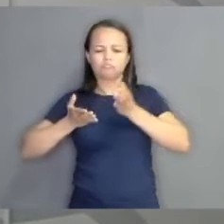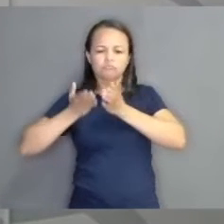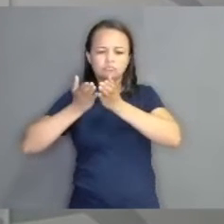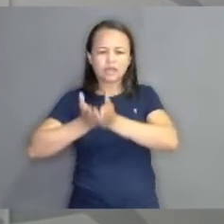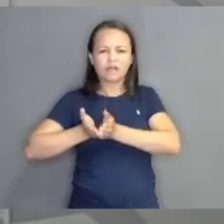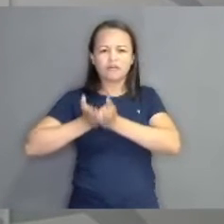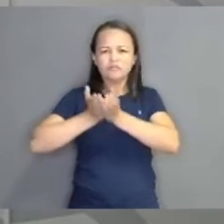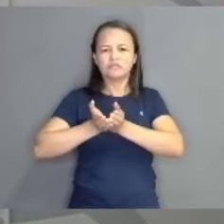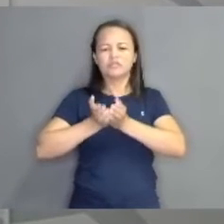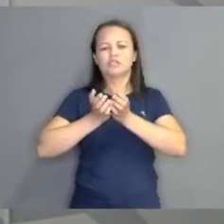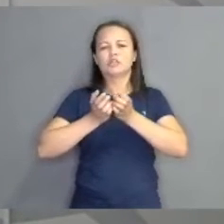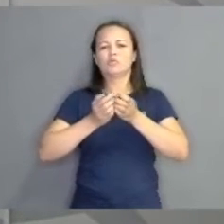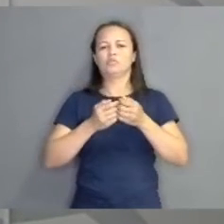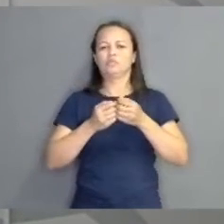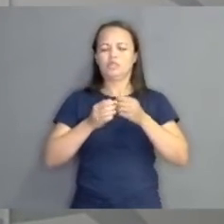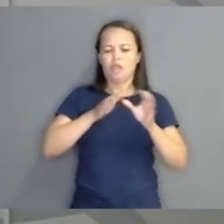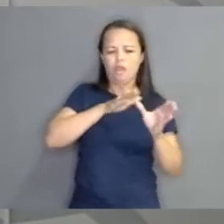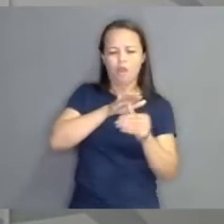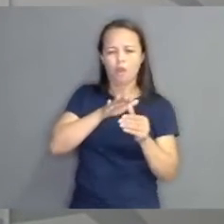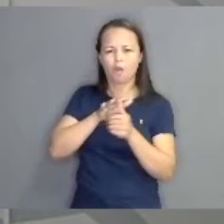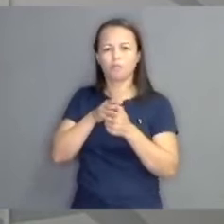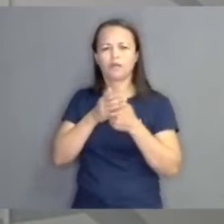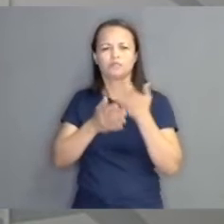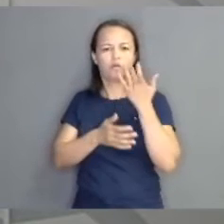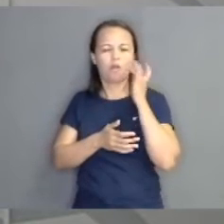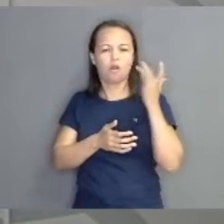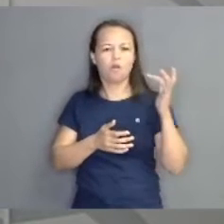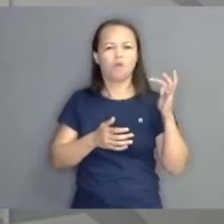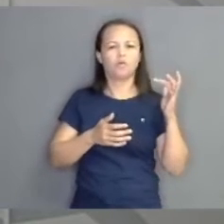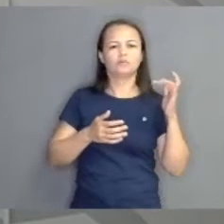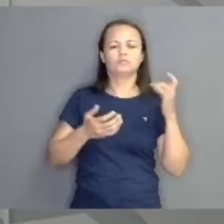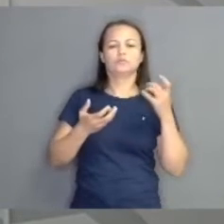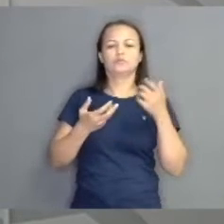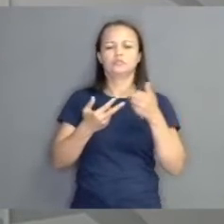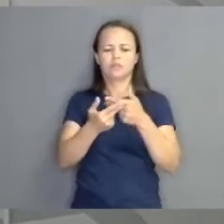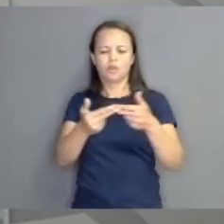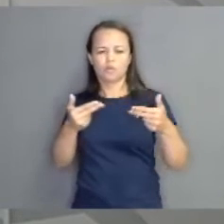roubaram ouro, roubaram metais preciosos, sim.